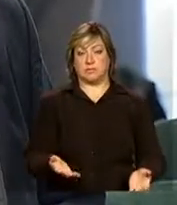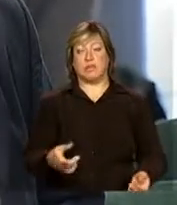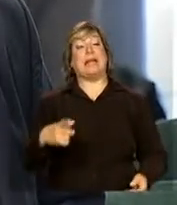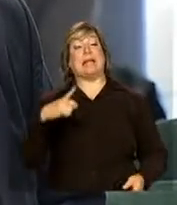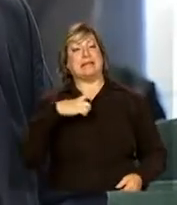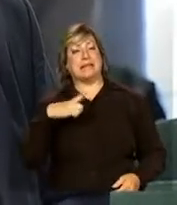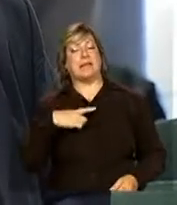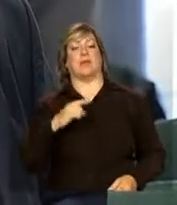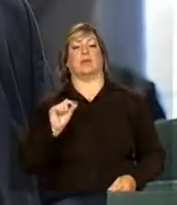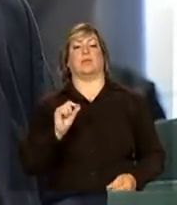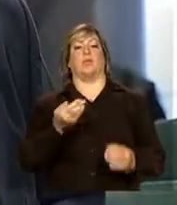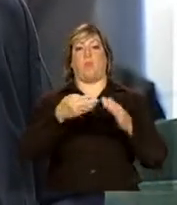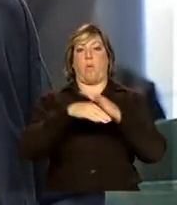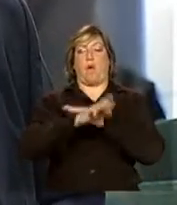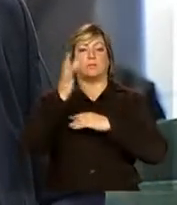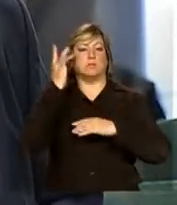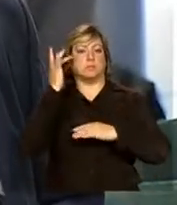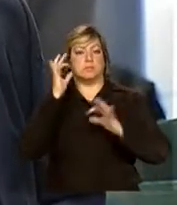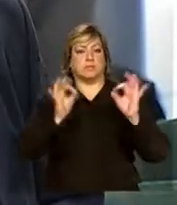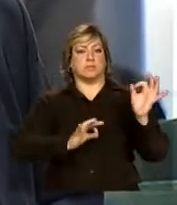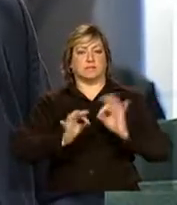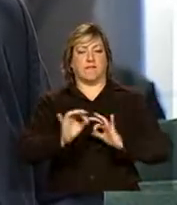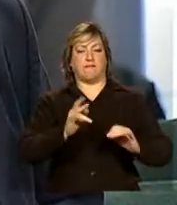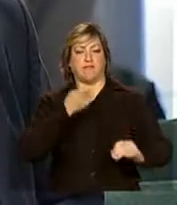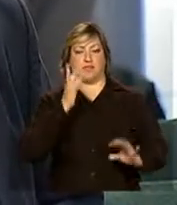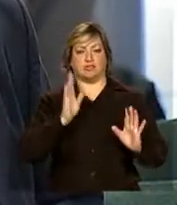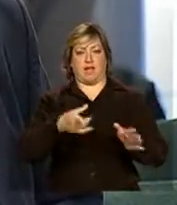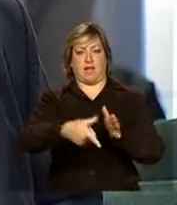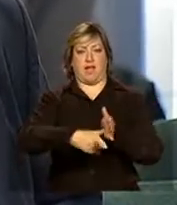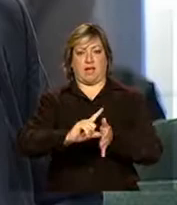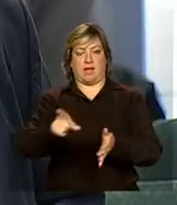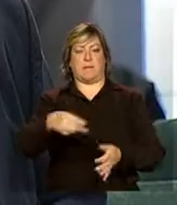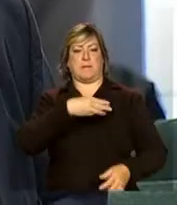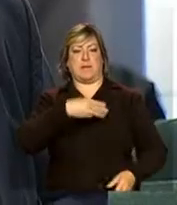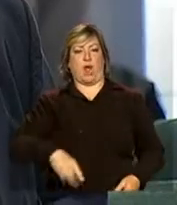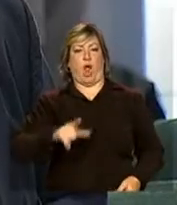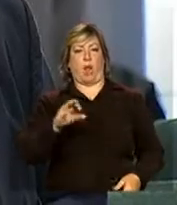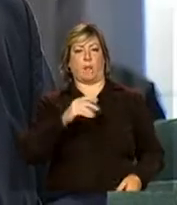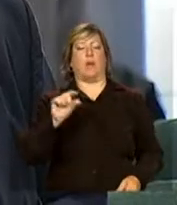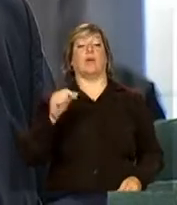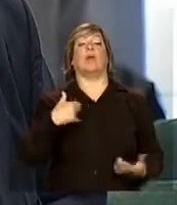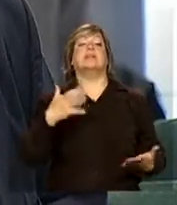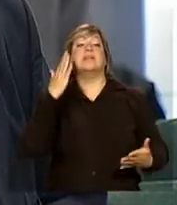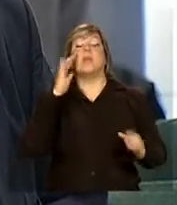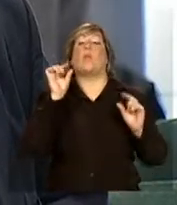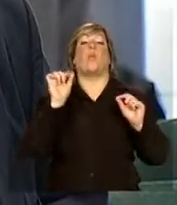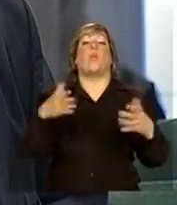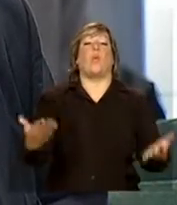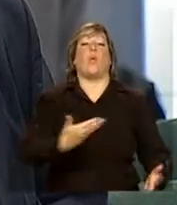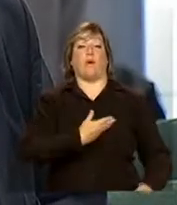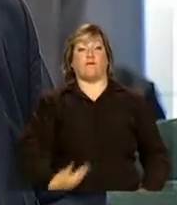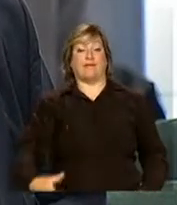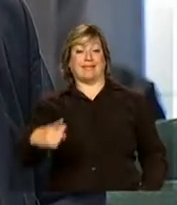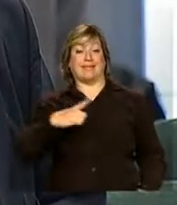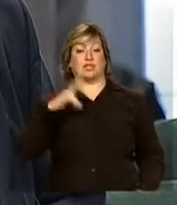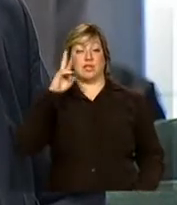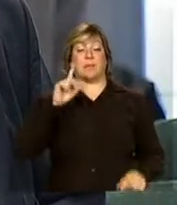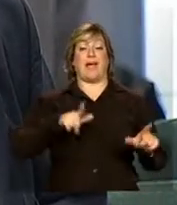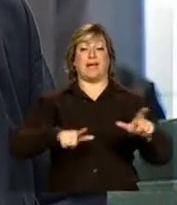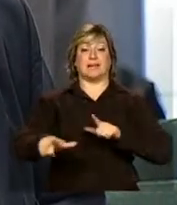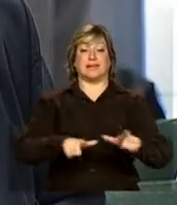haja uma reserva estratégica aí, que foi falado pelo ministro Lobão, eu queria saber o que o governo tem em termos de ações assim,